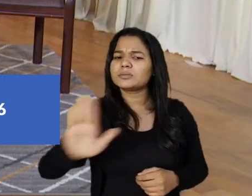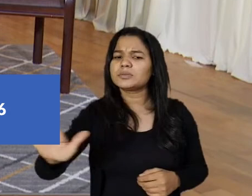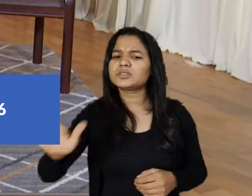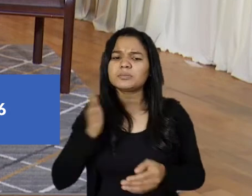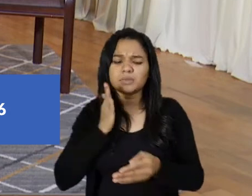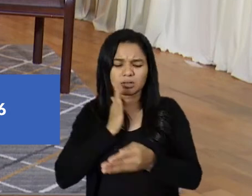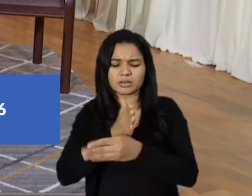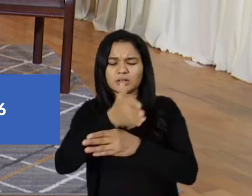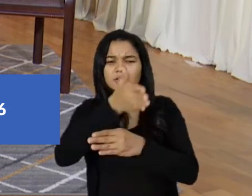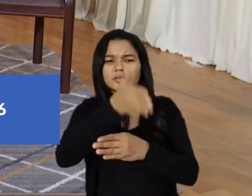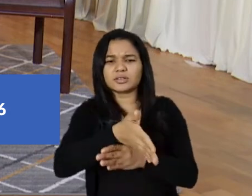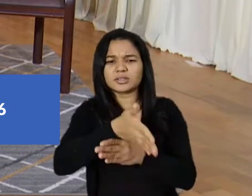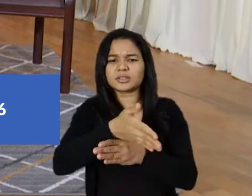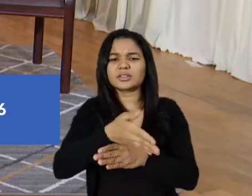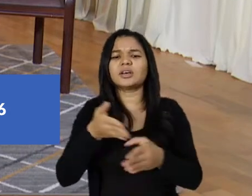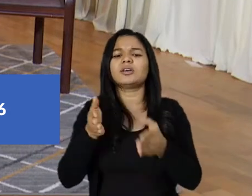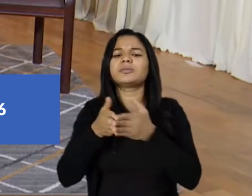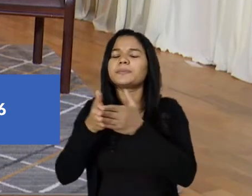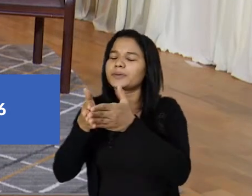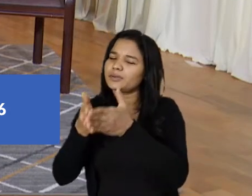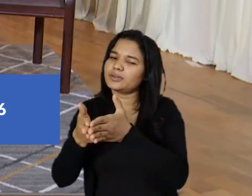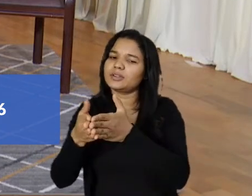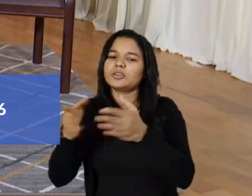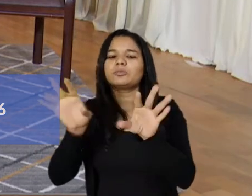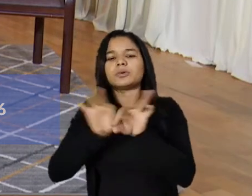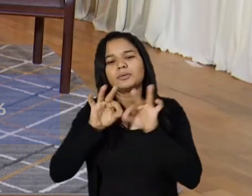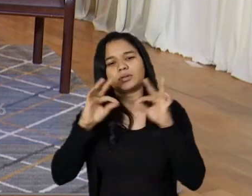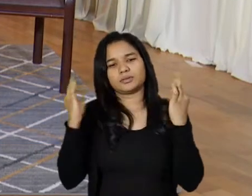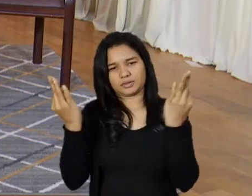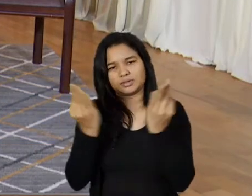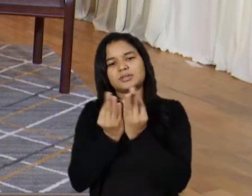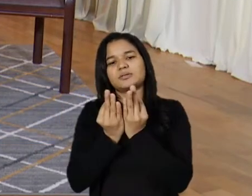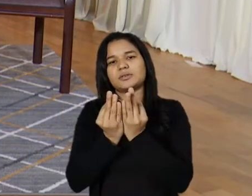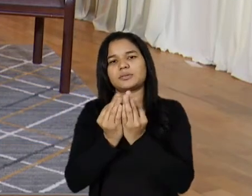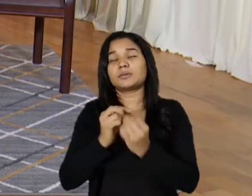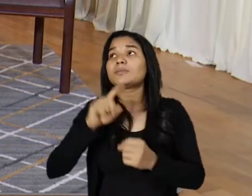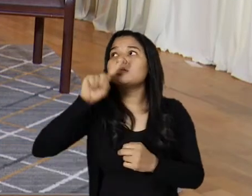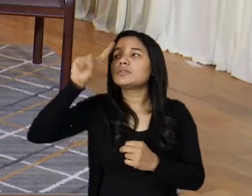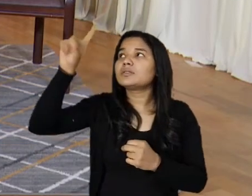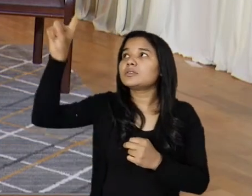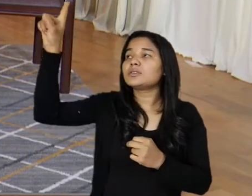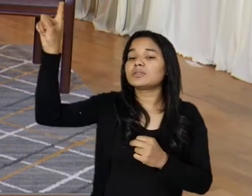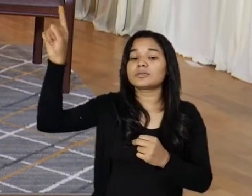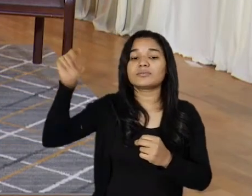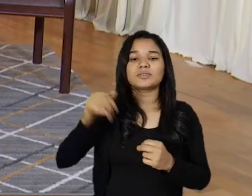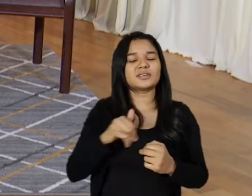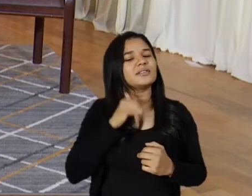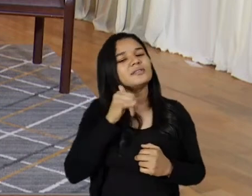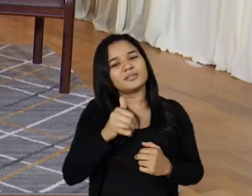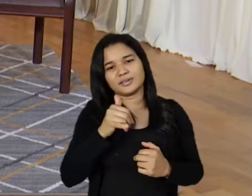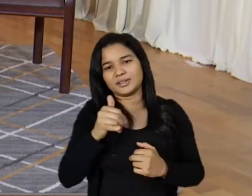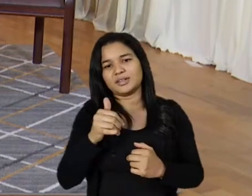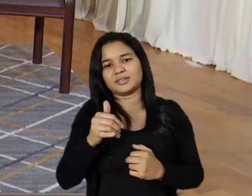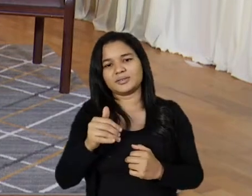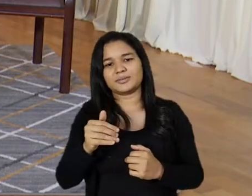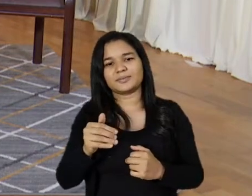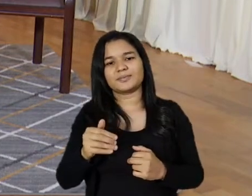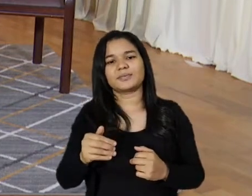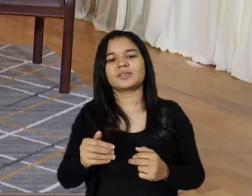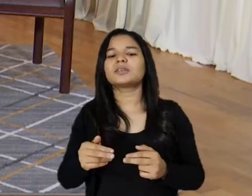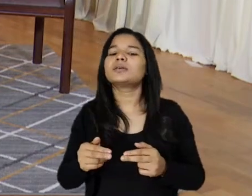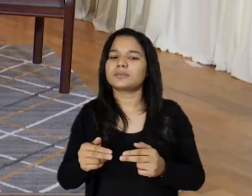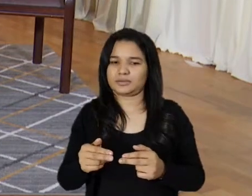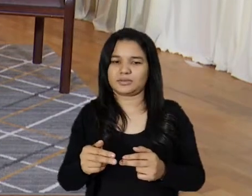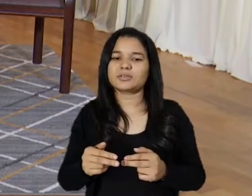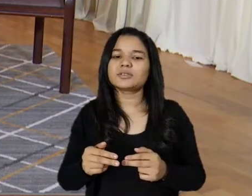Deus havia dado orientação para Noé também estocar alimento para ele armazenar tudo aquilo que